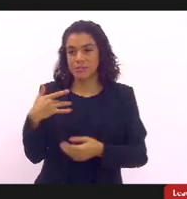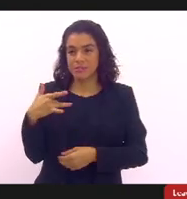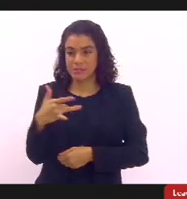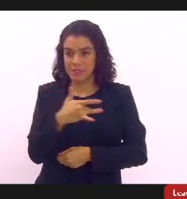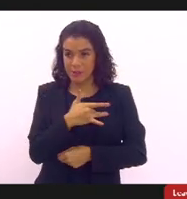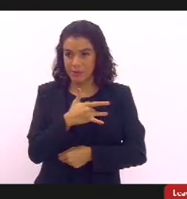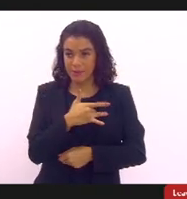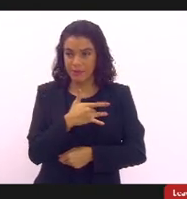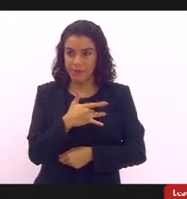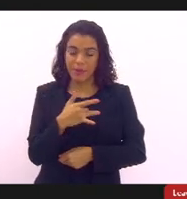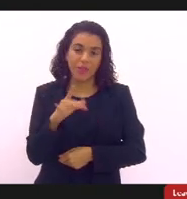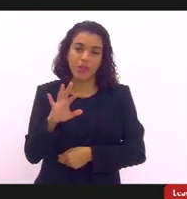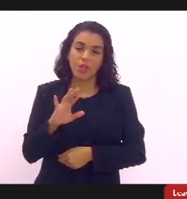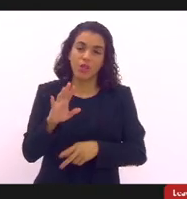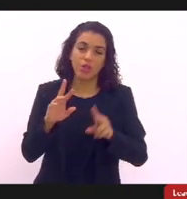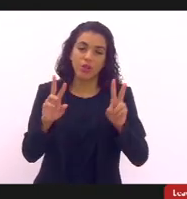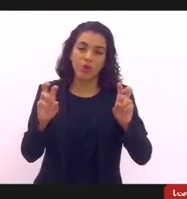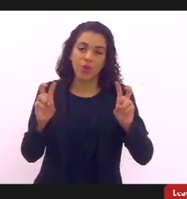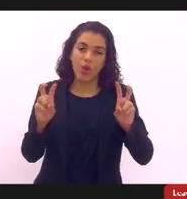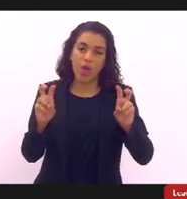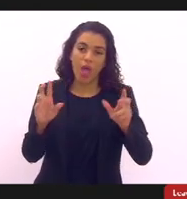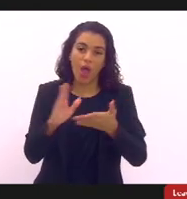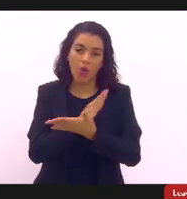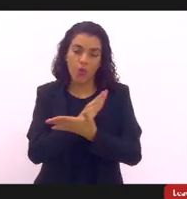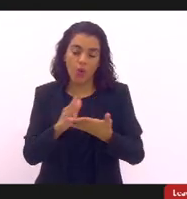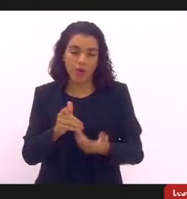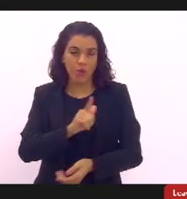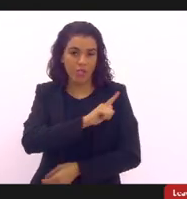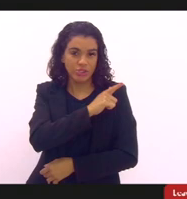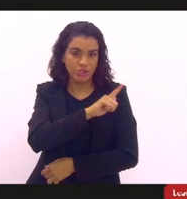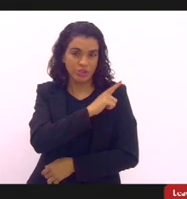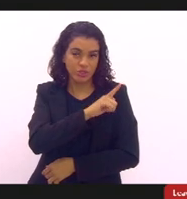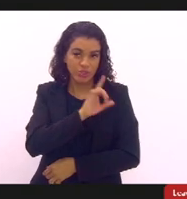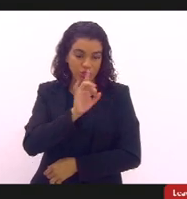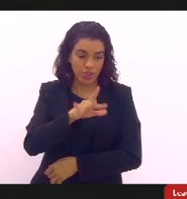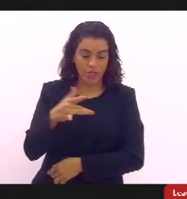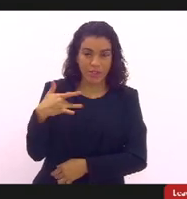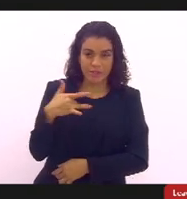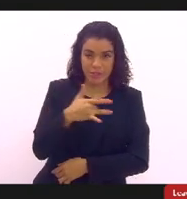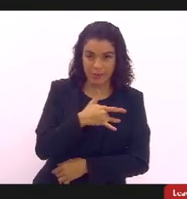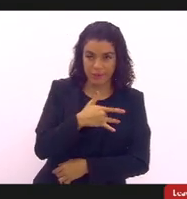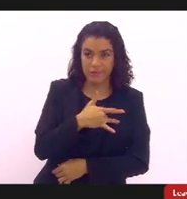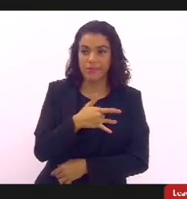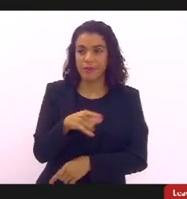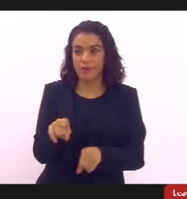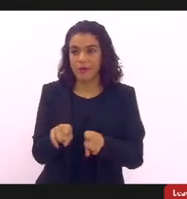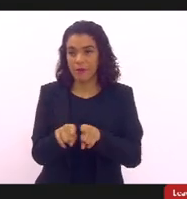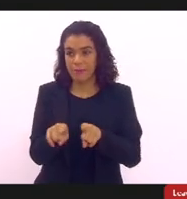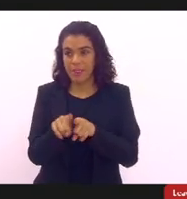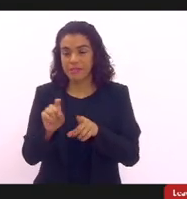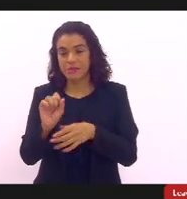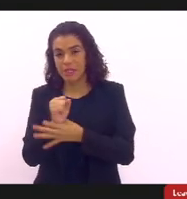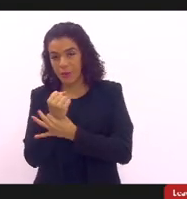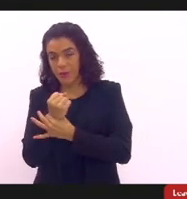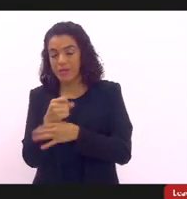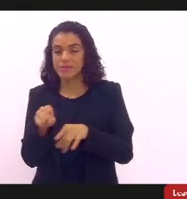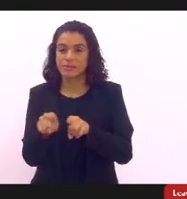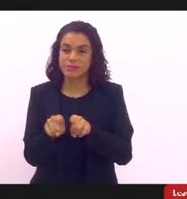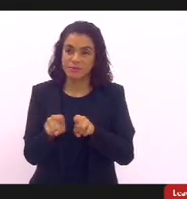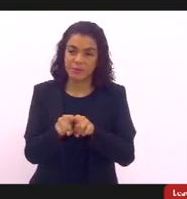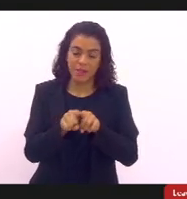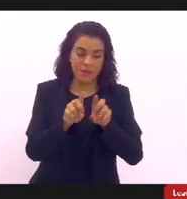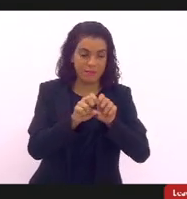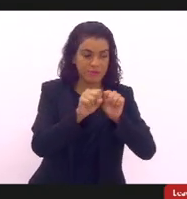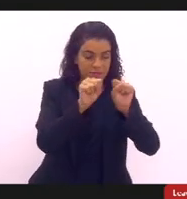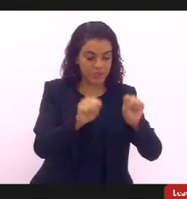gostaria de fazer não está na governabilidade apenas da saúde. Adequar a biossegurança, a gente está falando disso, tanto no CEA prisional